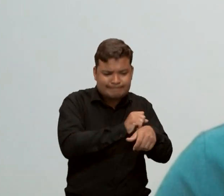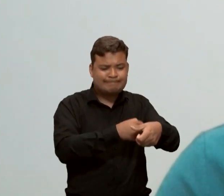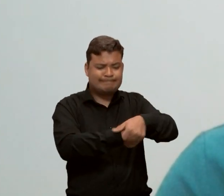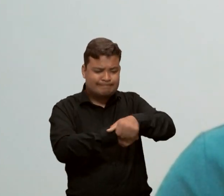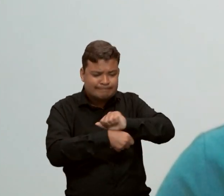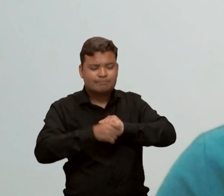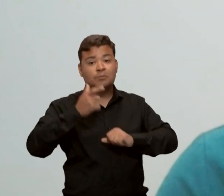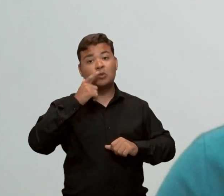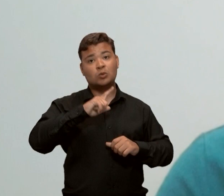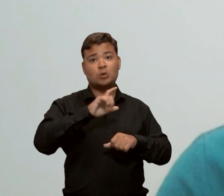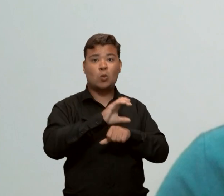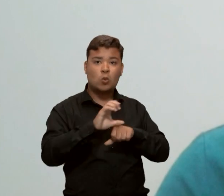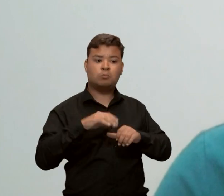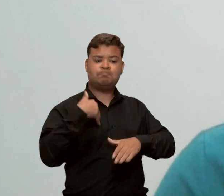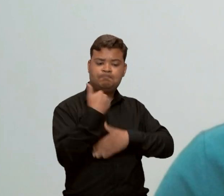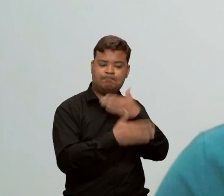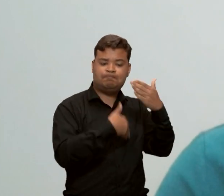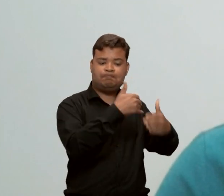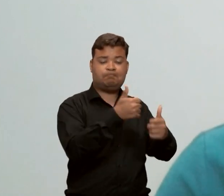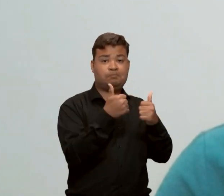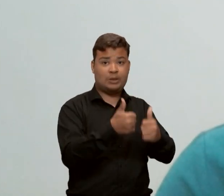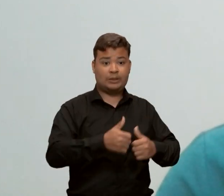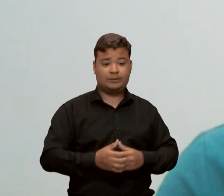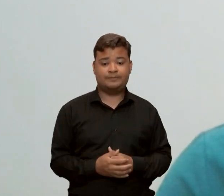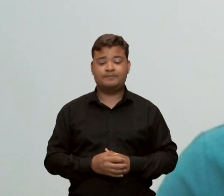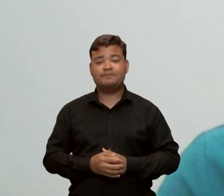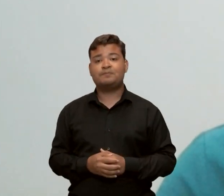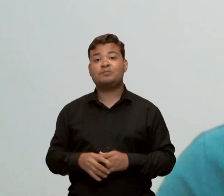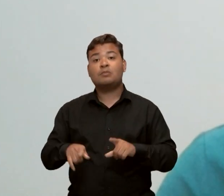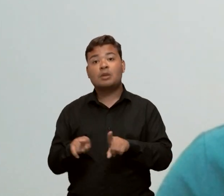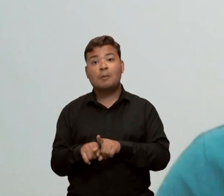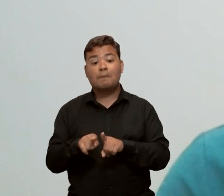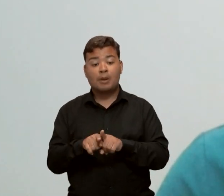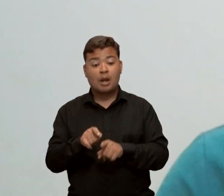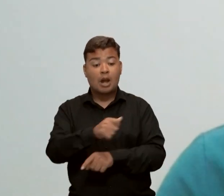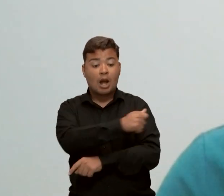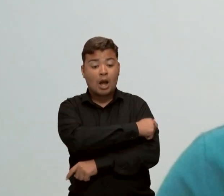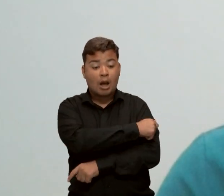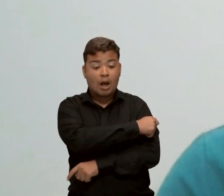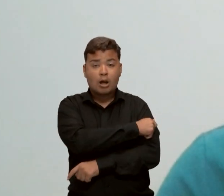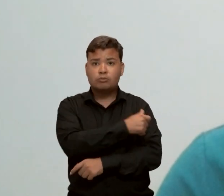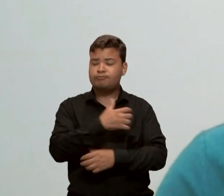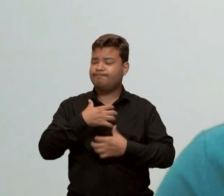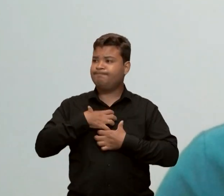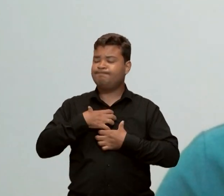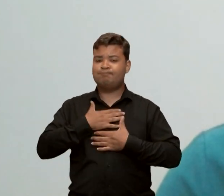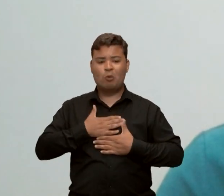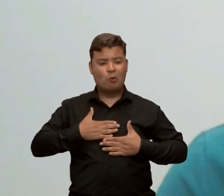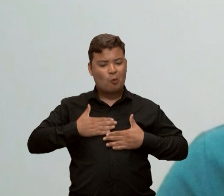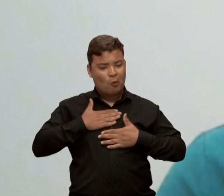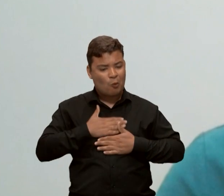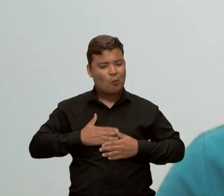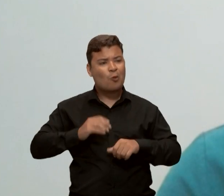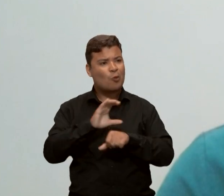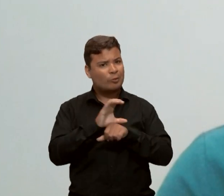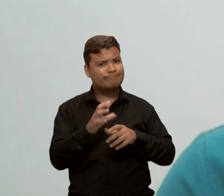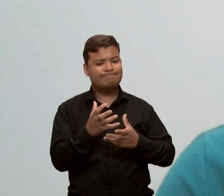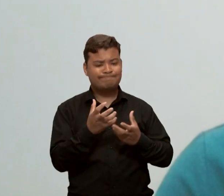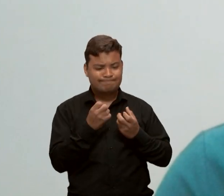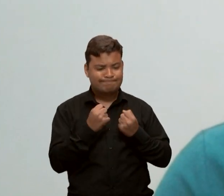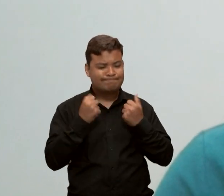andar da melhor forma, a receptividade que os alunos tiveram ao curso, então, a nossa